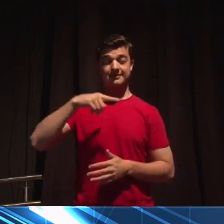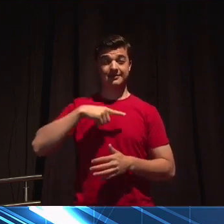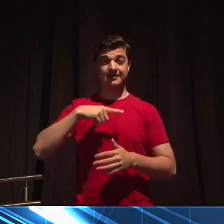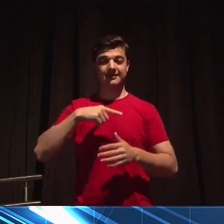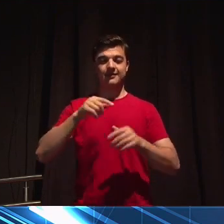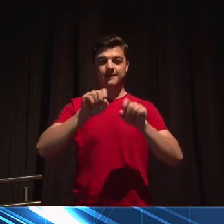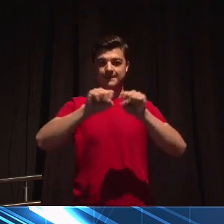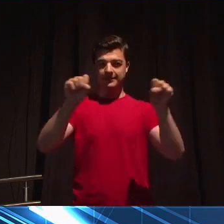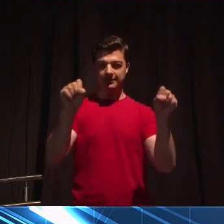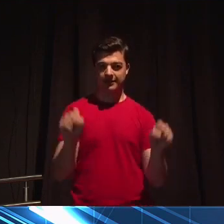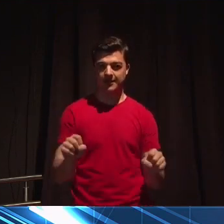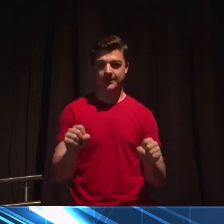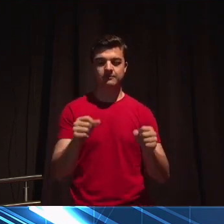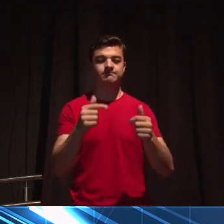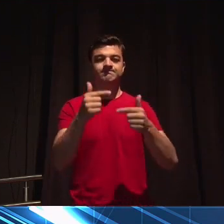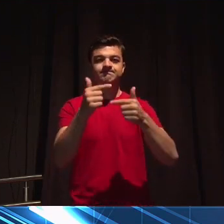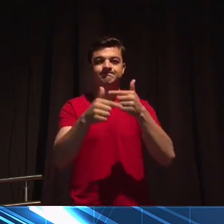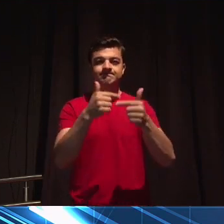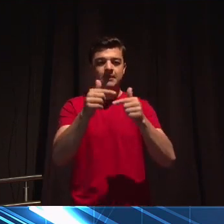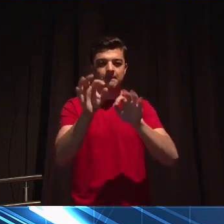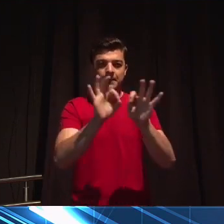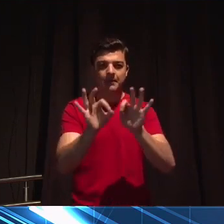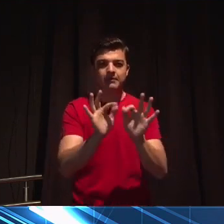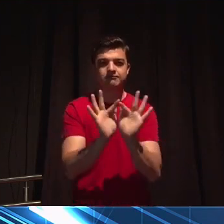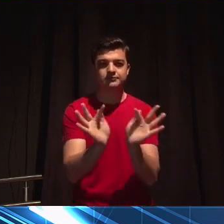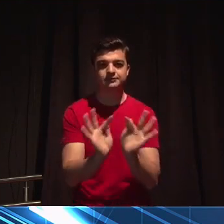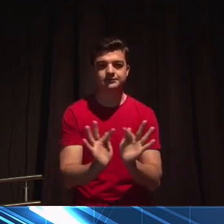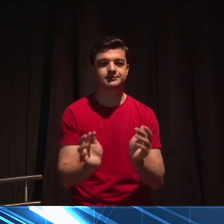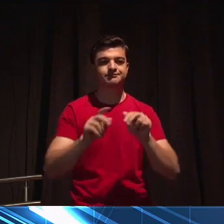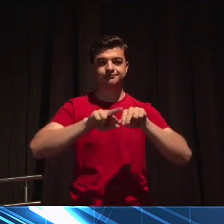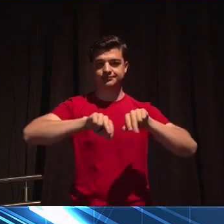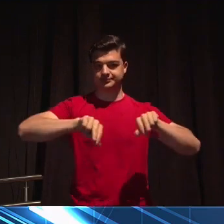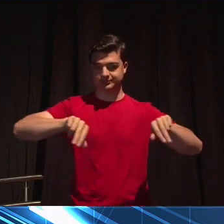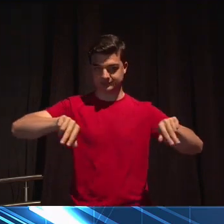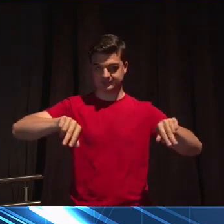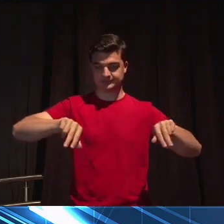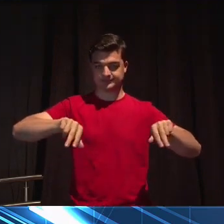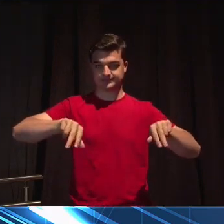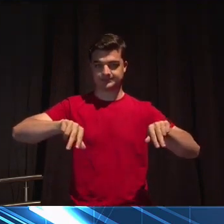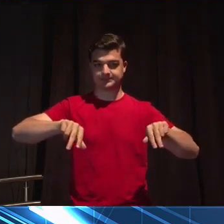né, mais ou menos, aqui é difícil pegar exatamente o número.